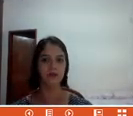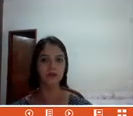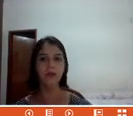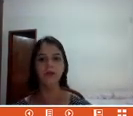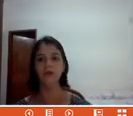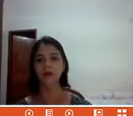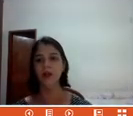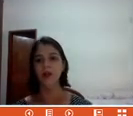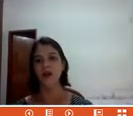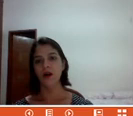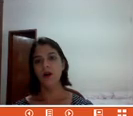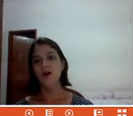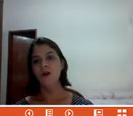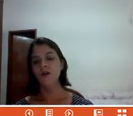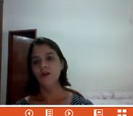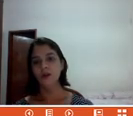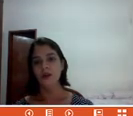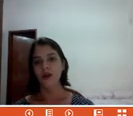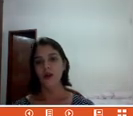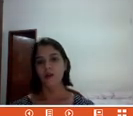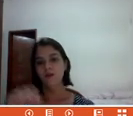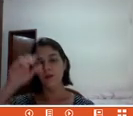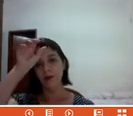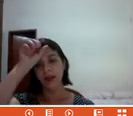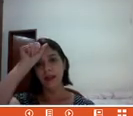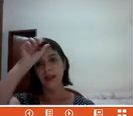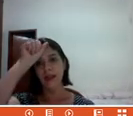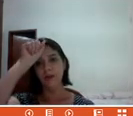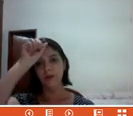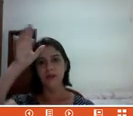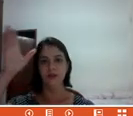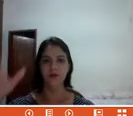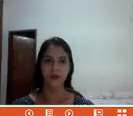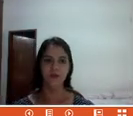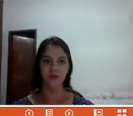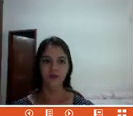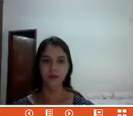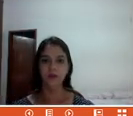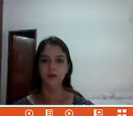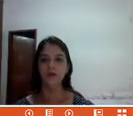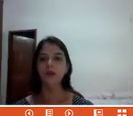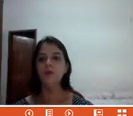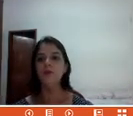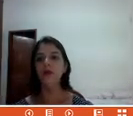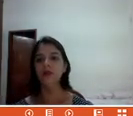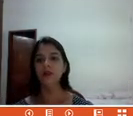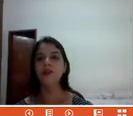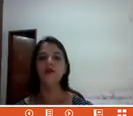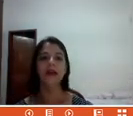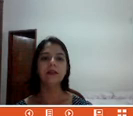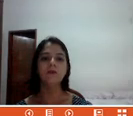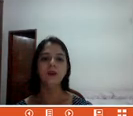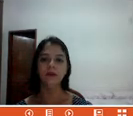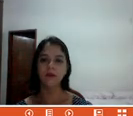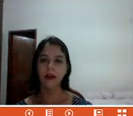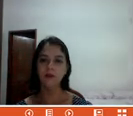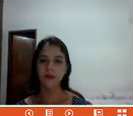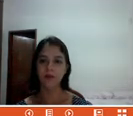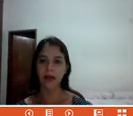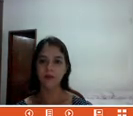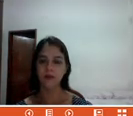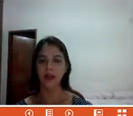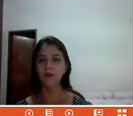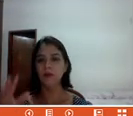esse movimento, ou eu vou aprender usando este movimento. Então, ponto de articulação. Quando eu falo